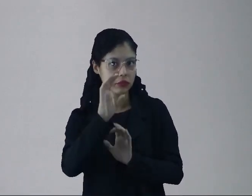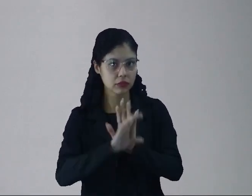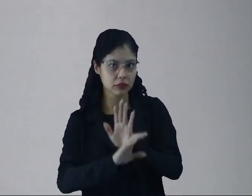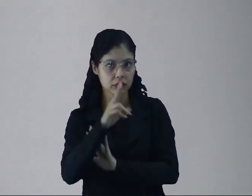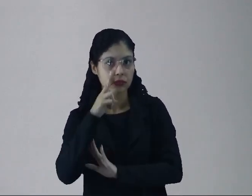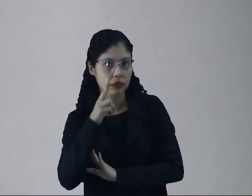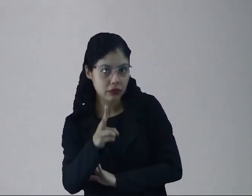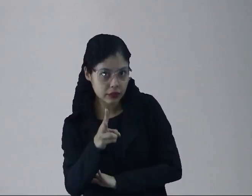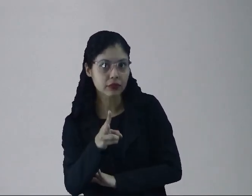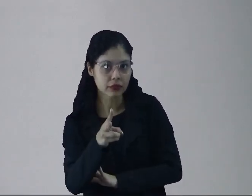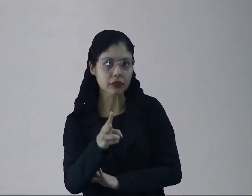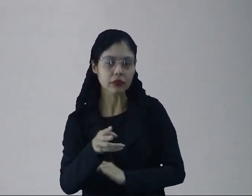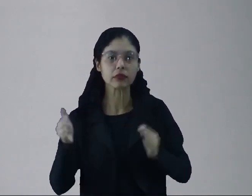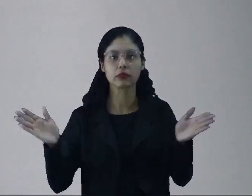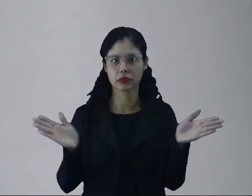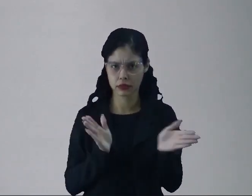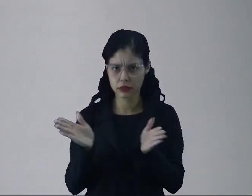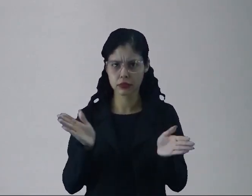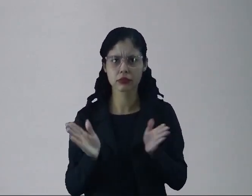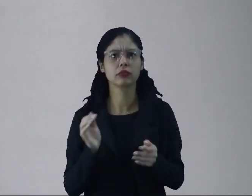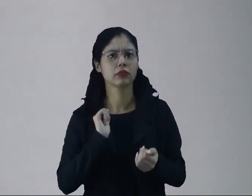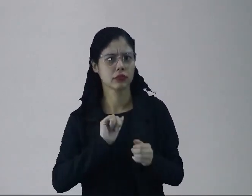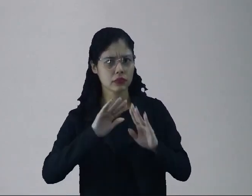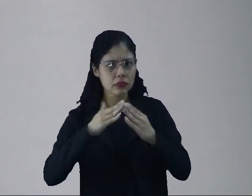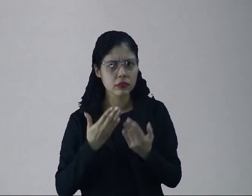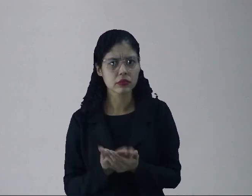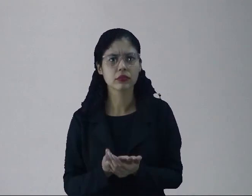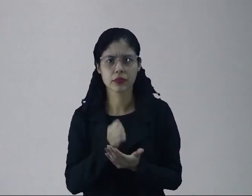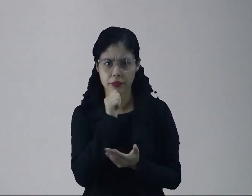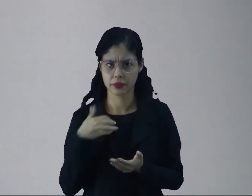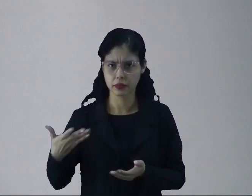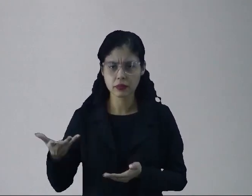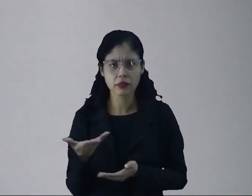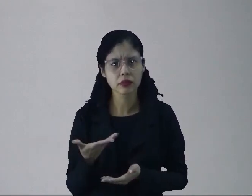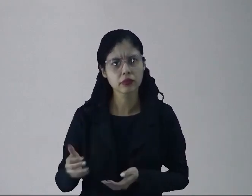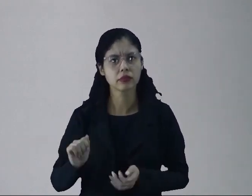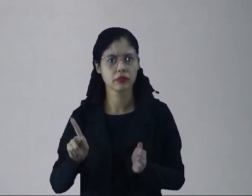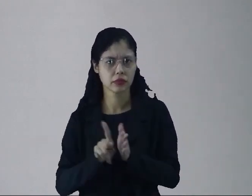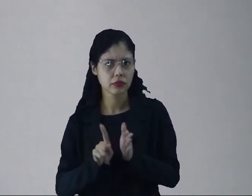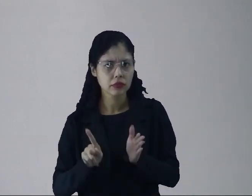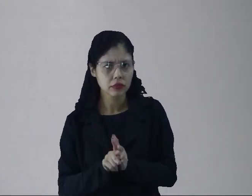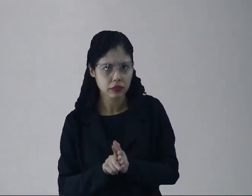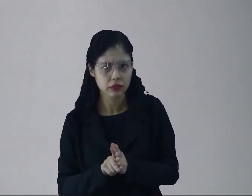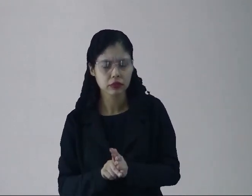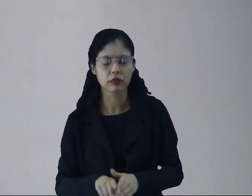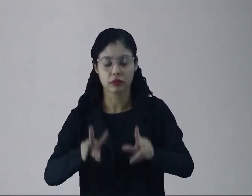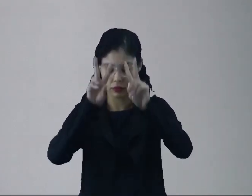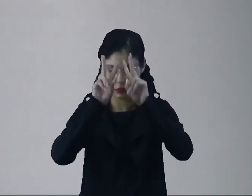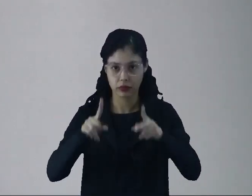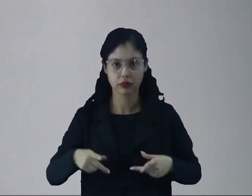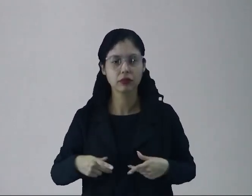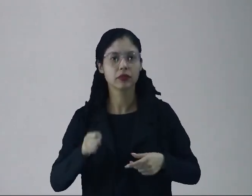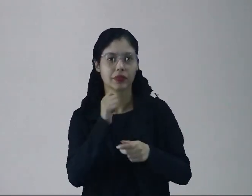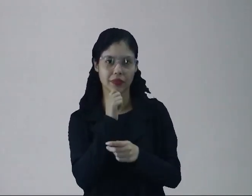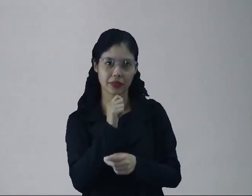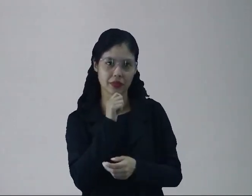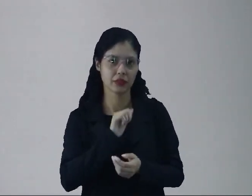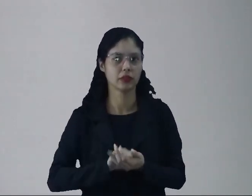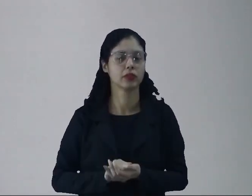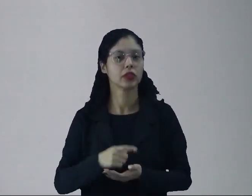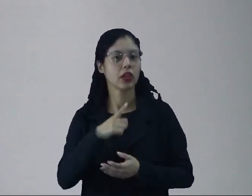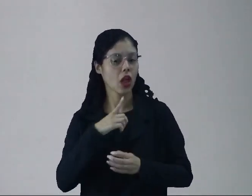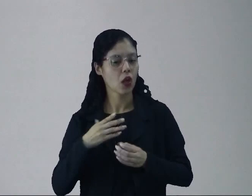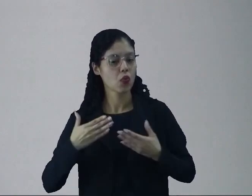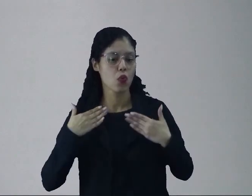que vocês acessam nas escolas, vocês vão entender que ela é a base, inclusive, para a classificação dos seres vivos. Ora, se eu tenho